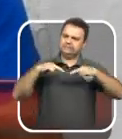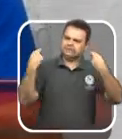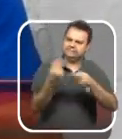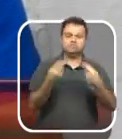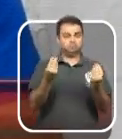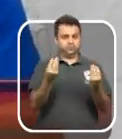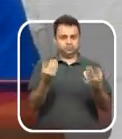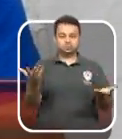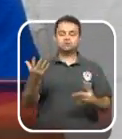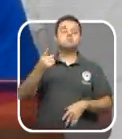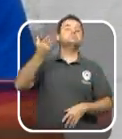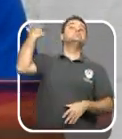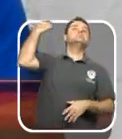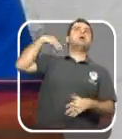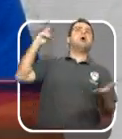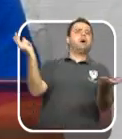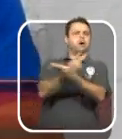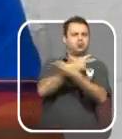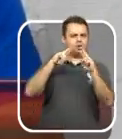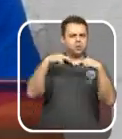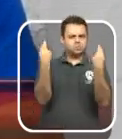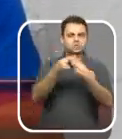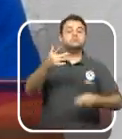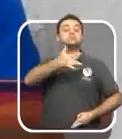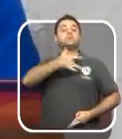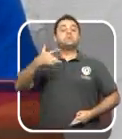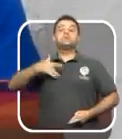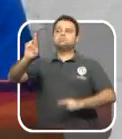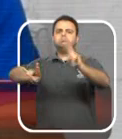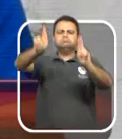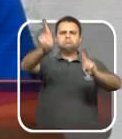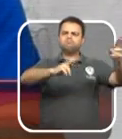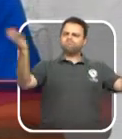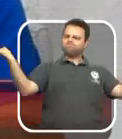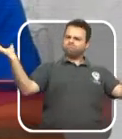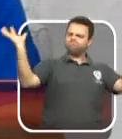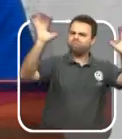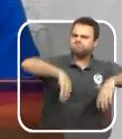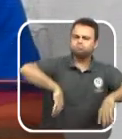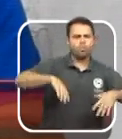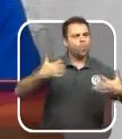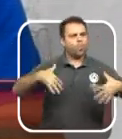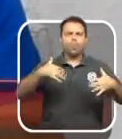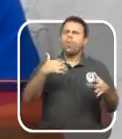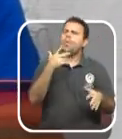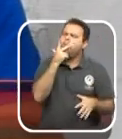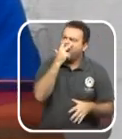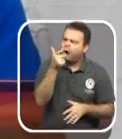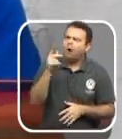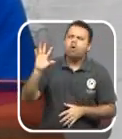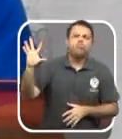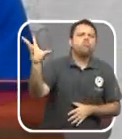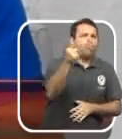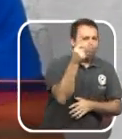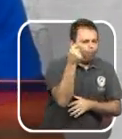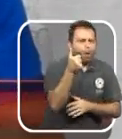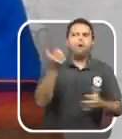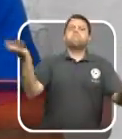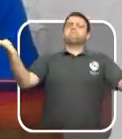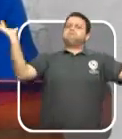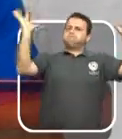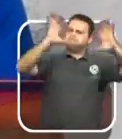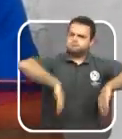aqui, chamamos os gestores das cidades na área de saúde, vieram quase que todos,